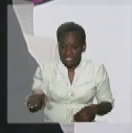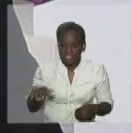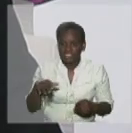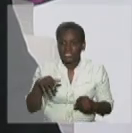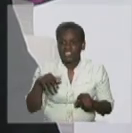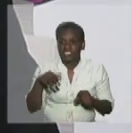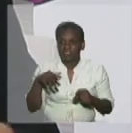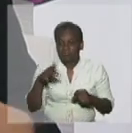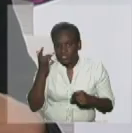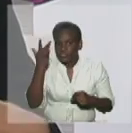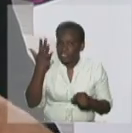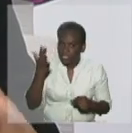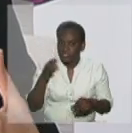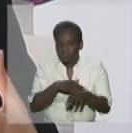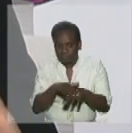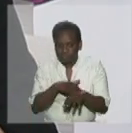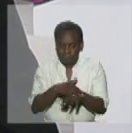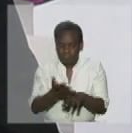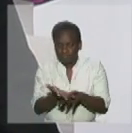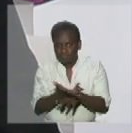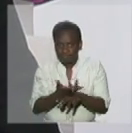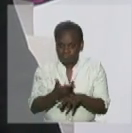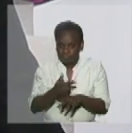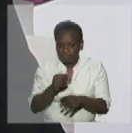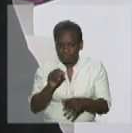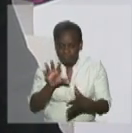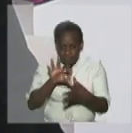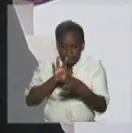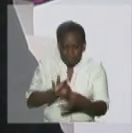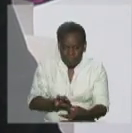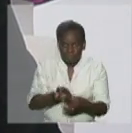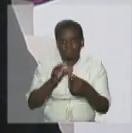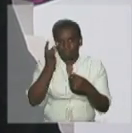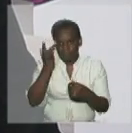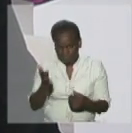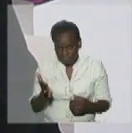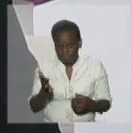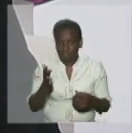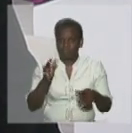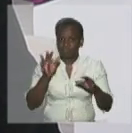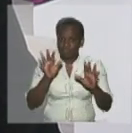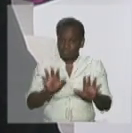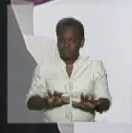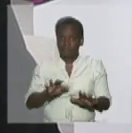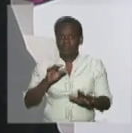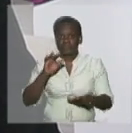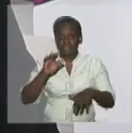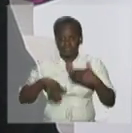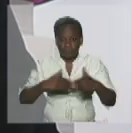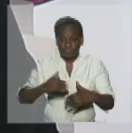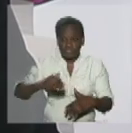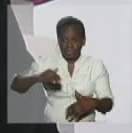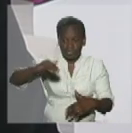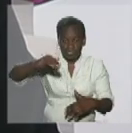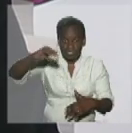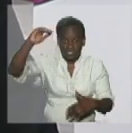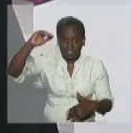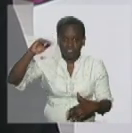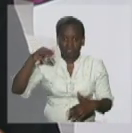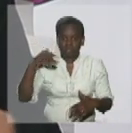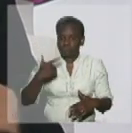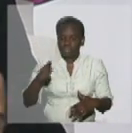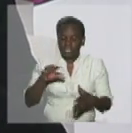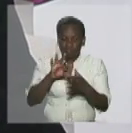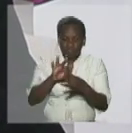é criança, ainda é um pouco mais fácil de você criar esse laço, né? Então, de repente, quando é um pouco crescido e